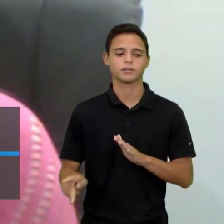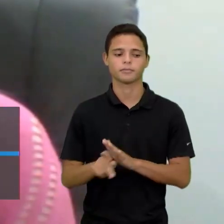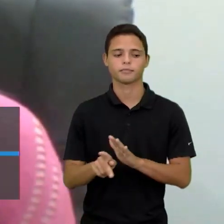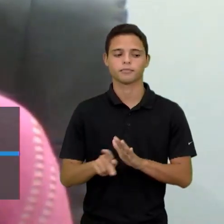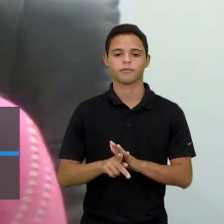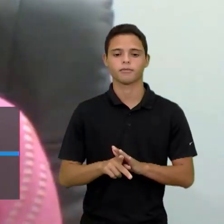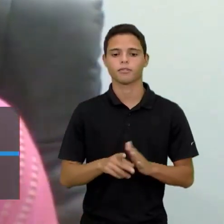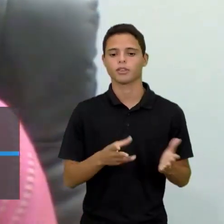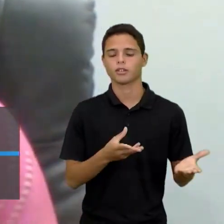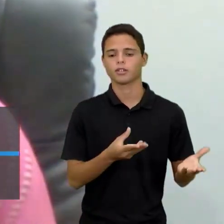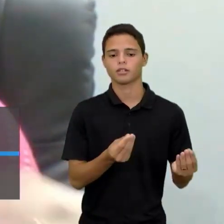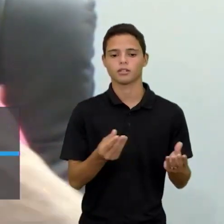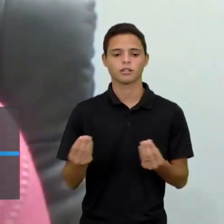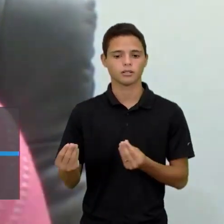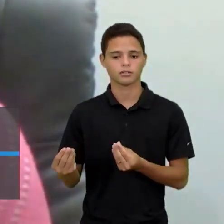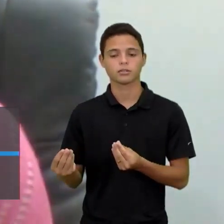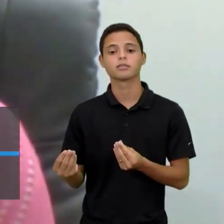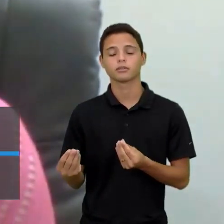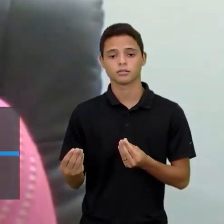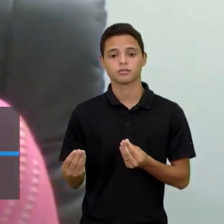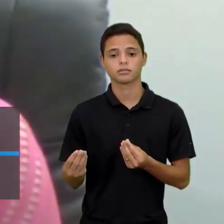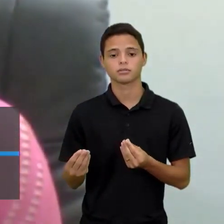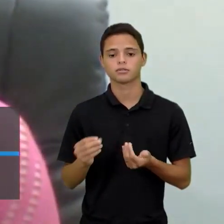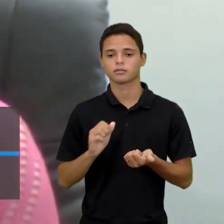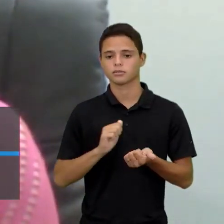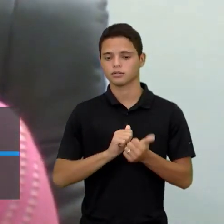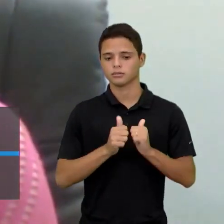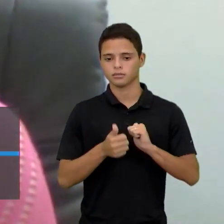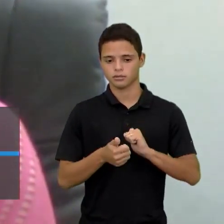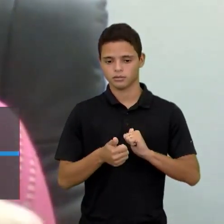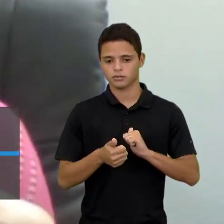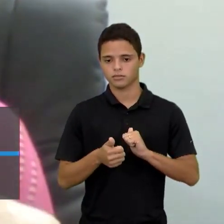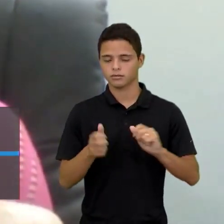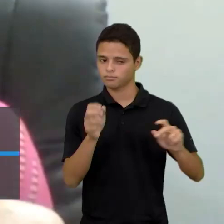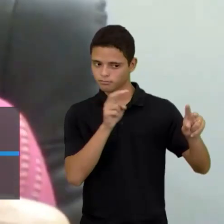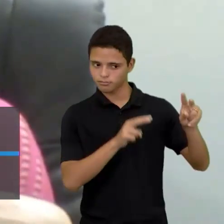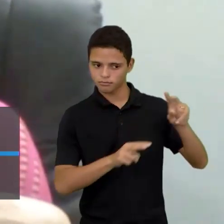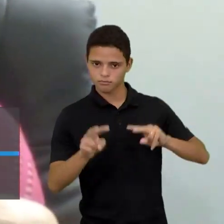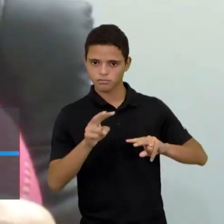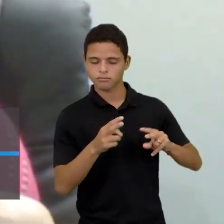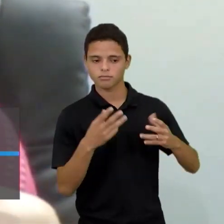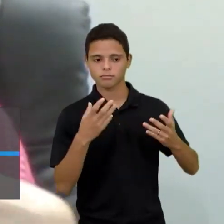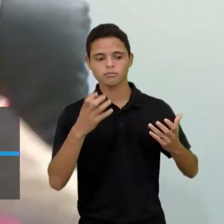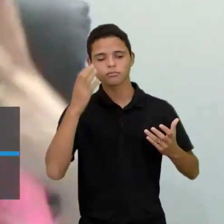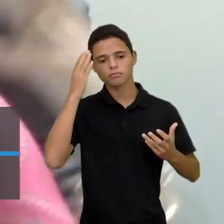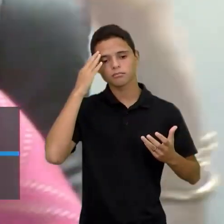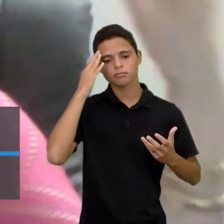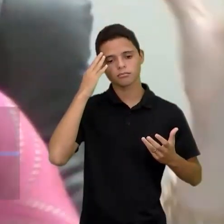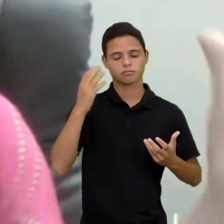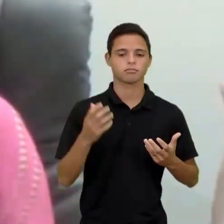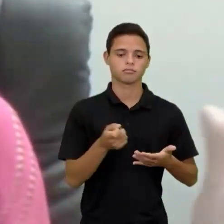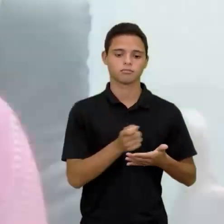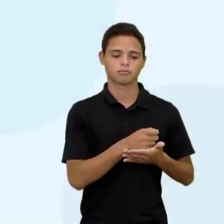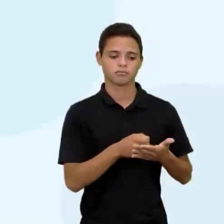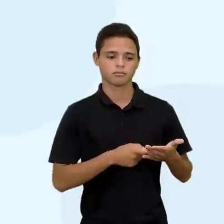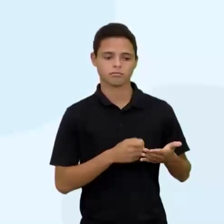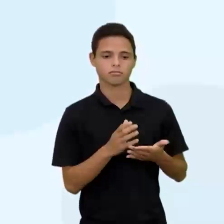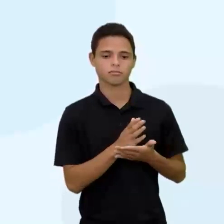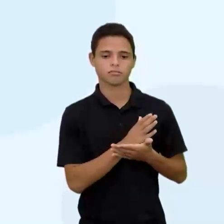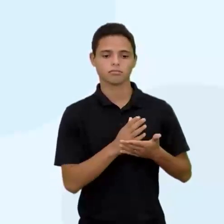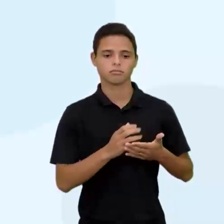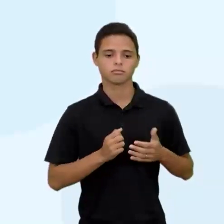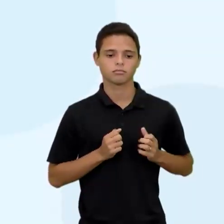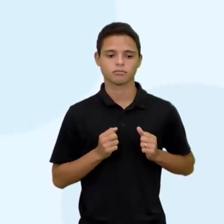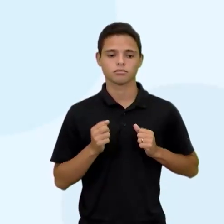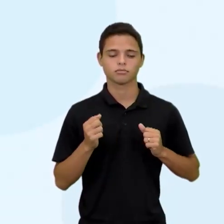vocês que esse muito comprometido numa atividade de leitura, onde eu quero saber, né, assinalar os personagens da